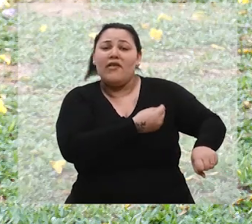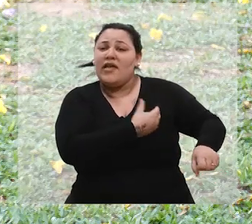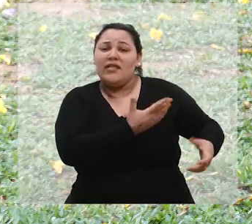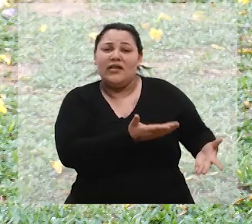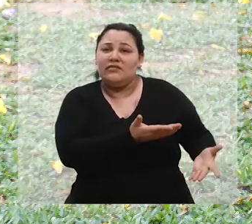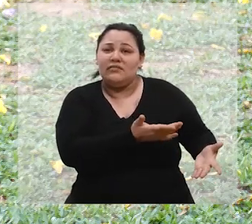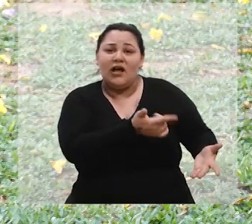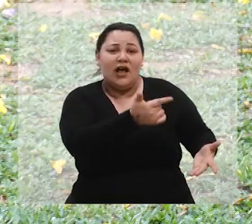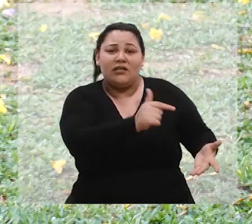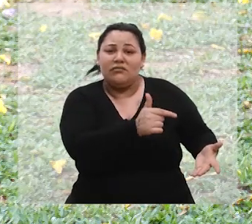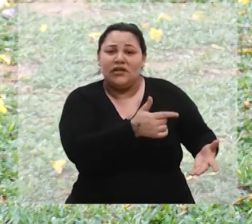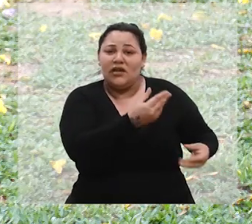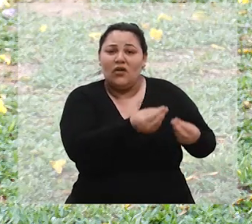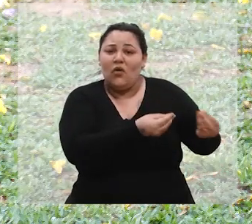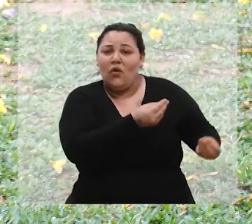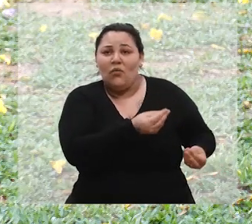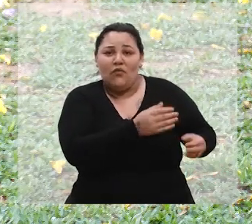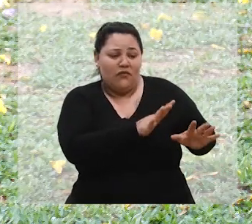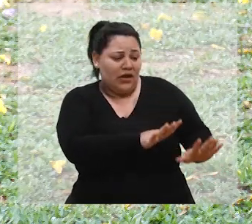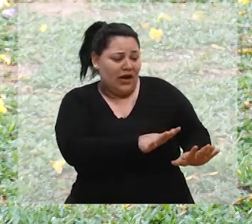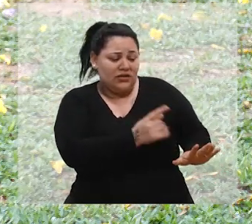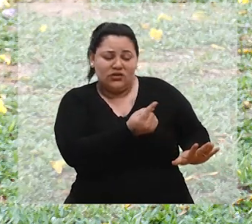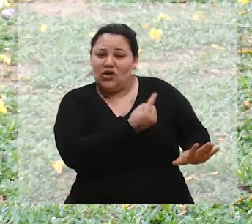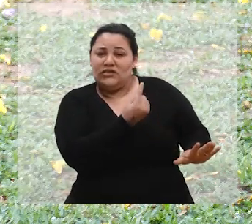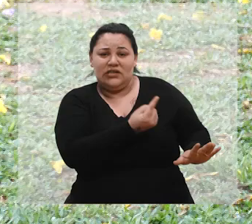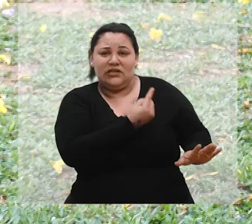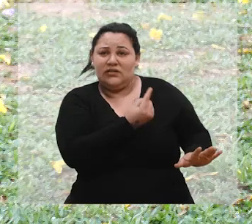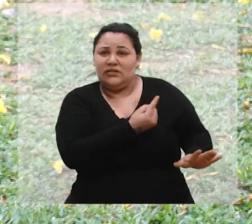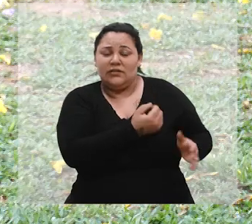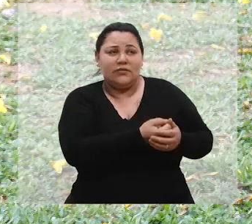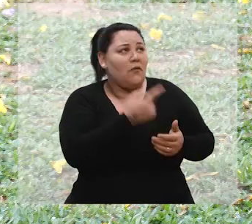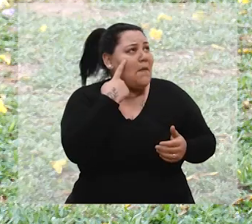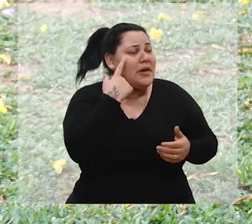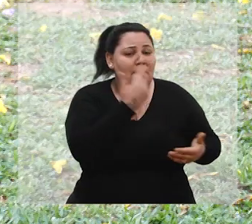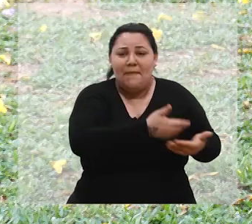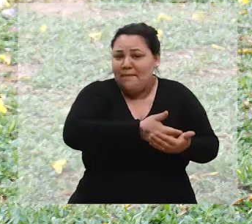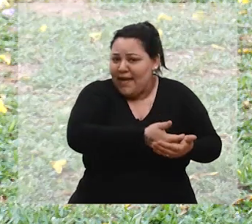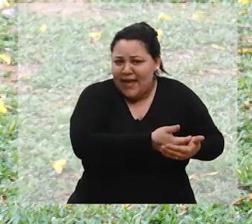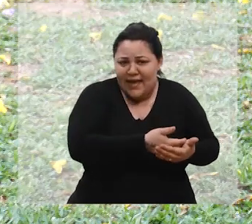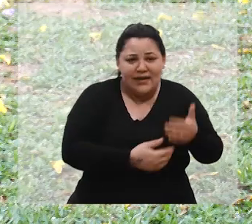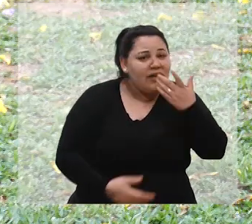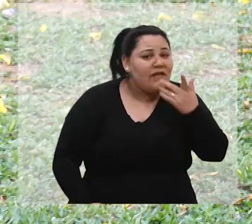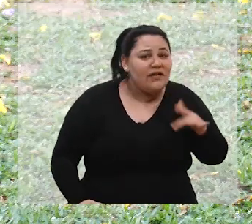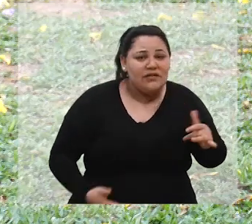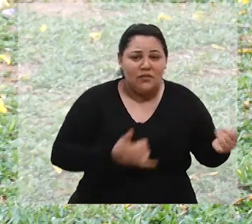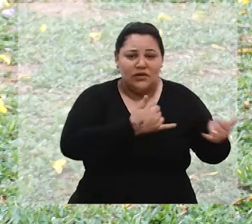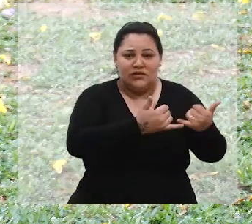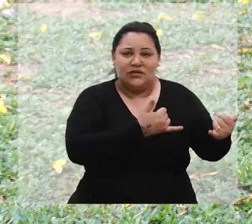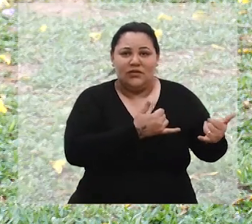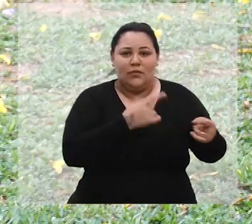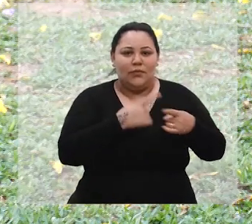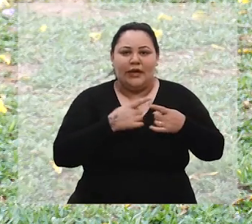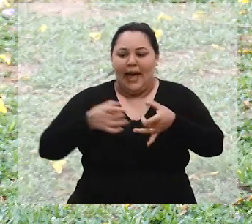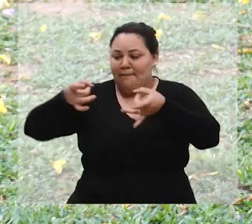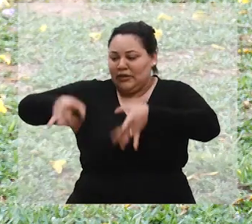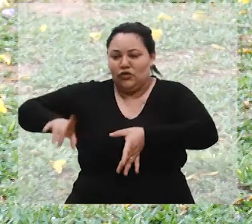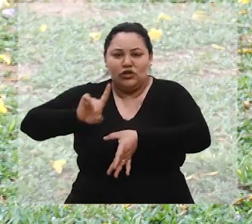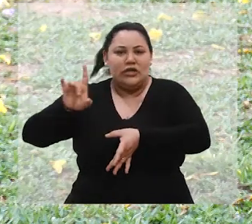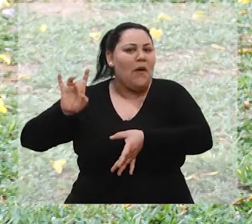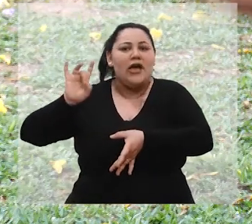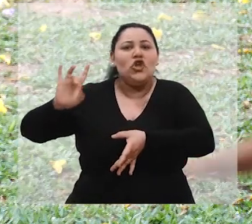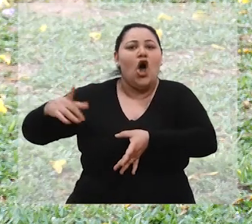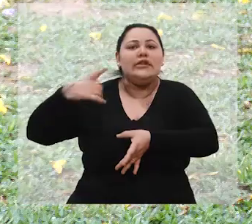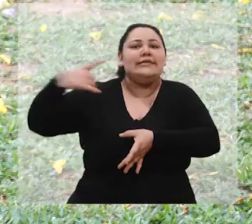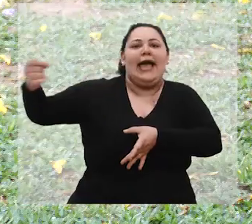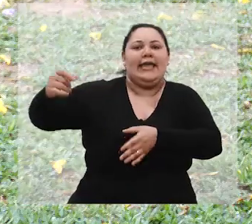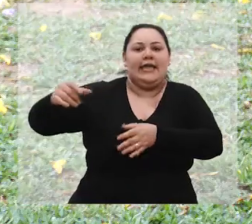vida em que elas não têm condições ainda de ficar sozinhas, né? Se a gente for pensar aí nos bebês, nas crianças, porque o abandono não é só ir embora, o abandono é